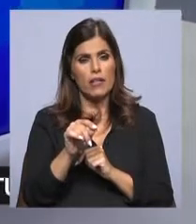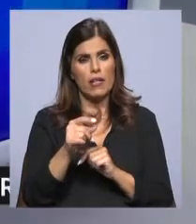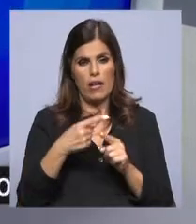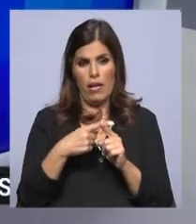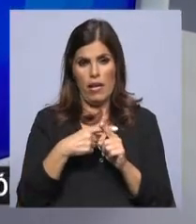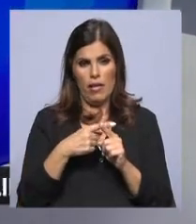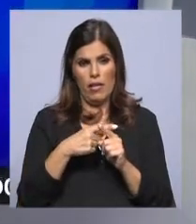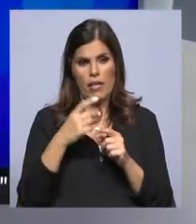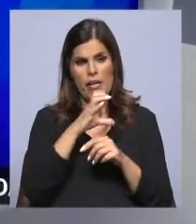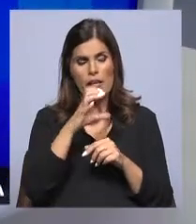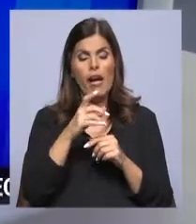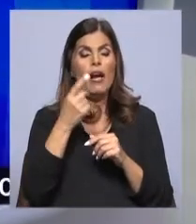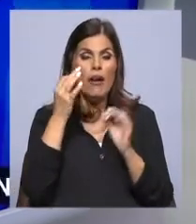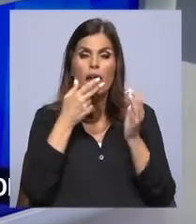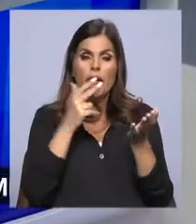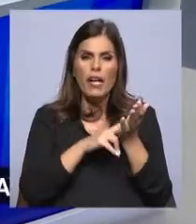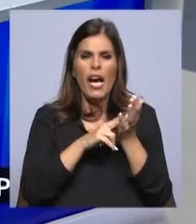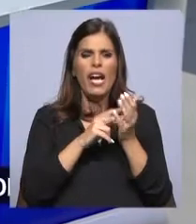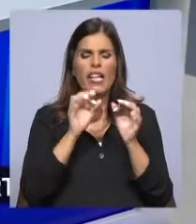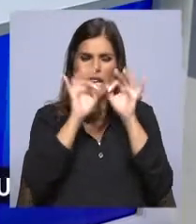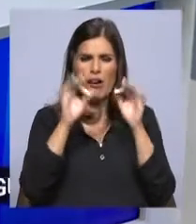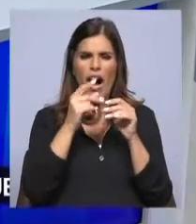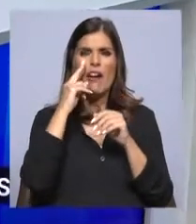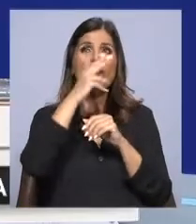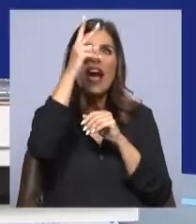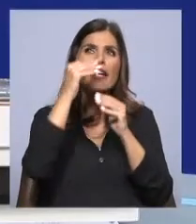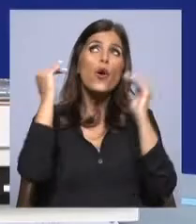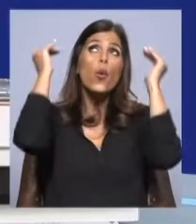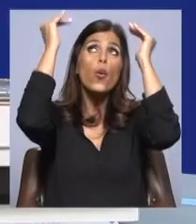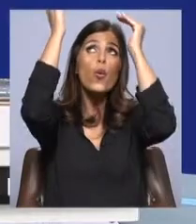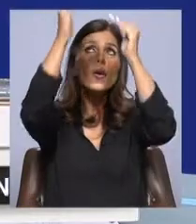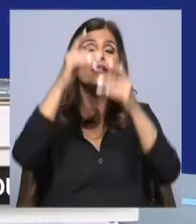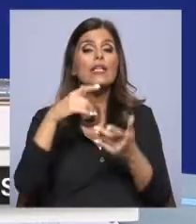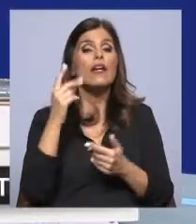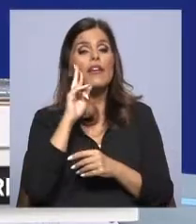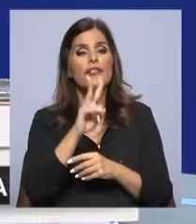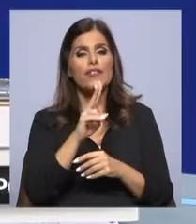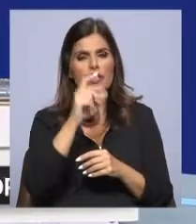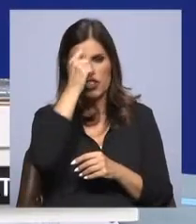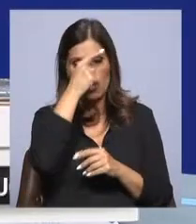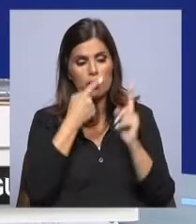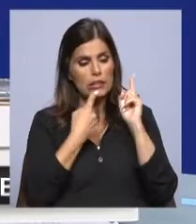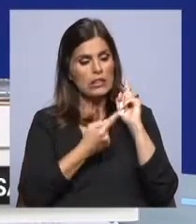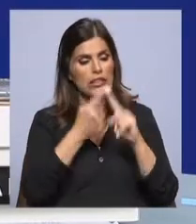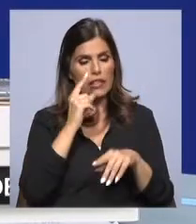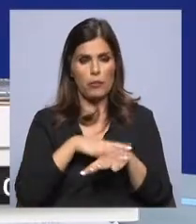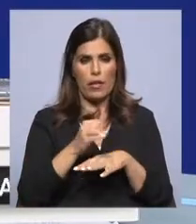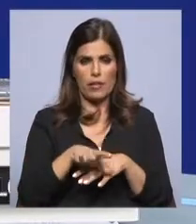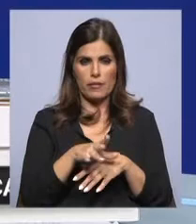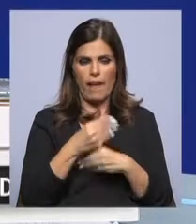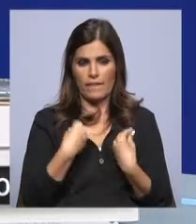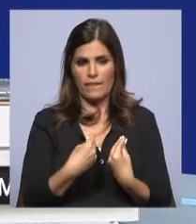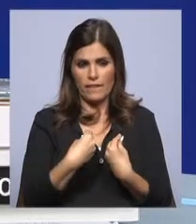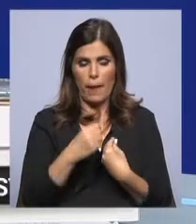científico. É verdade, autênticas viagens espaciais e para irmos ao encontro de histórias, olha, um bocadinho bizarras e, por isso mesmo, também muito deliciosas. A